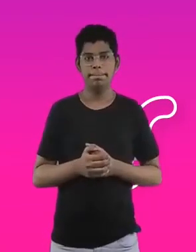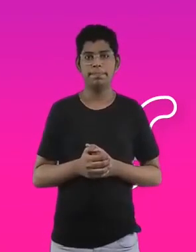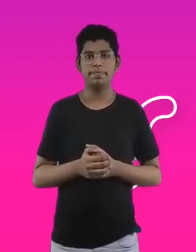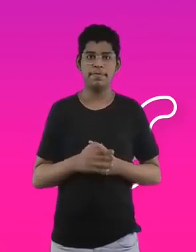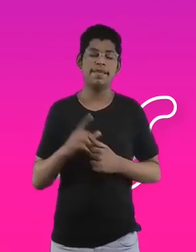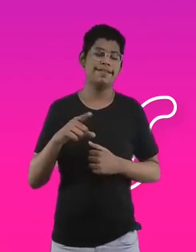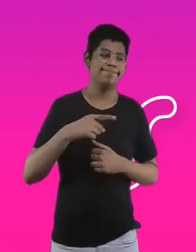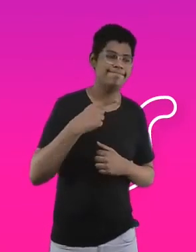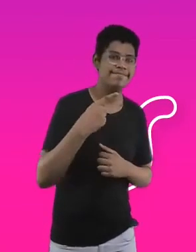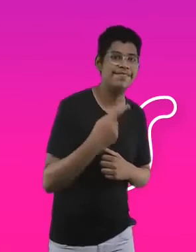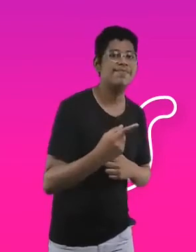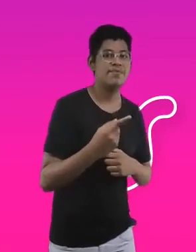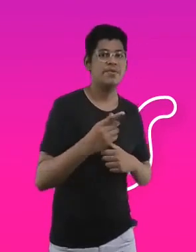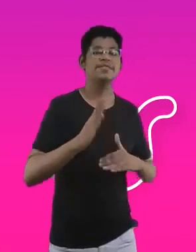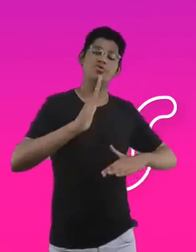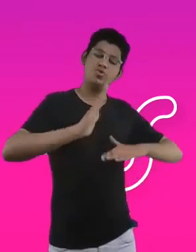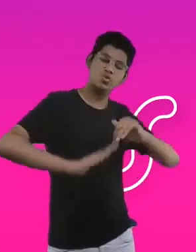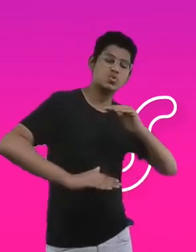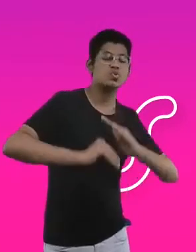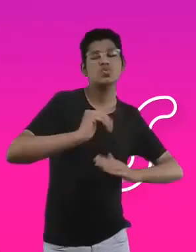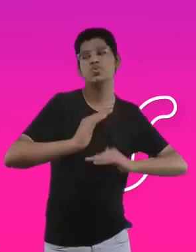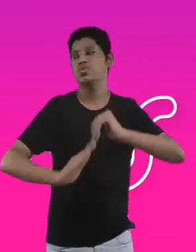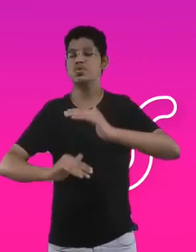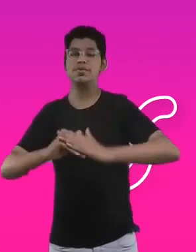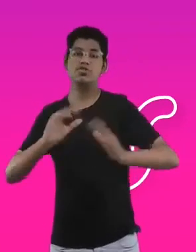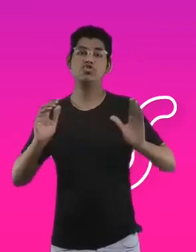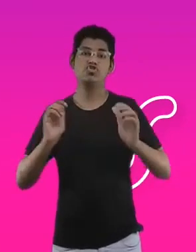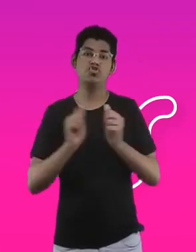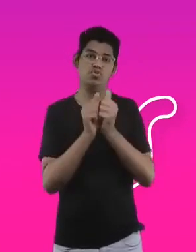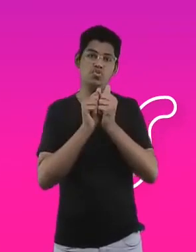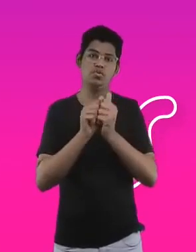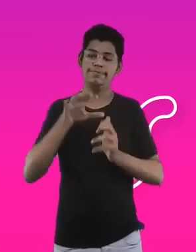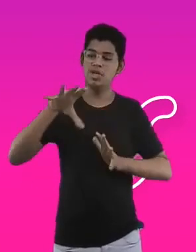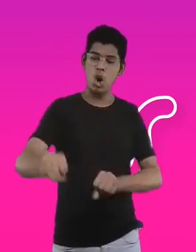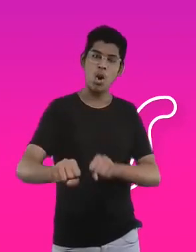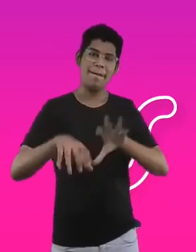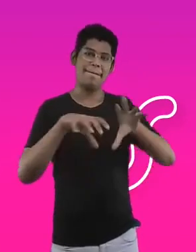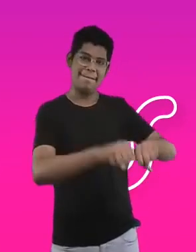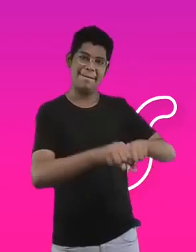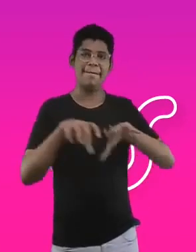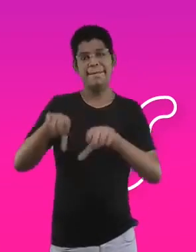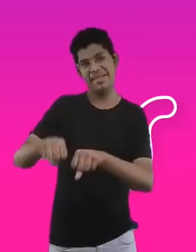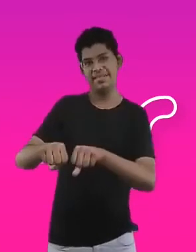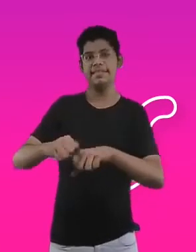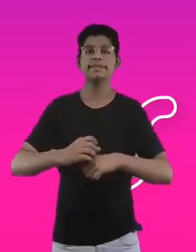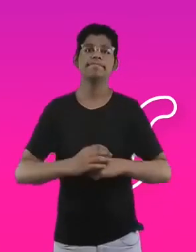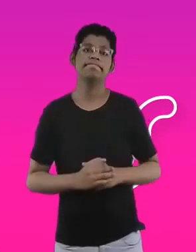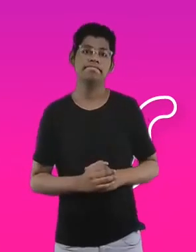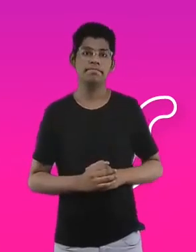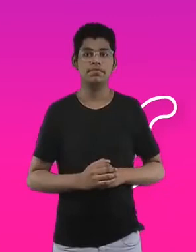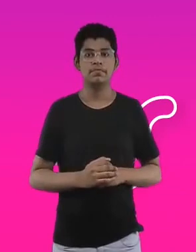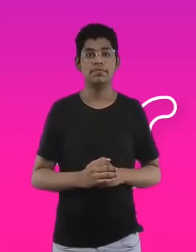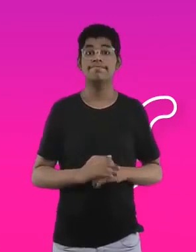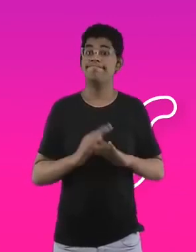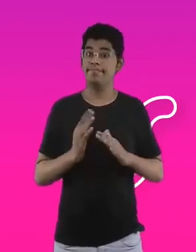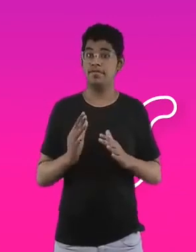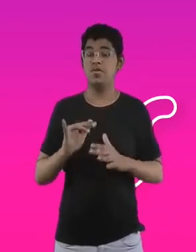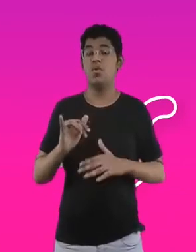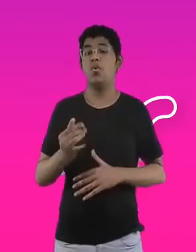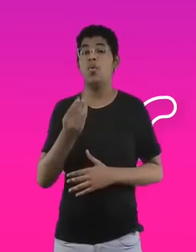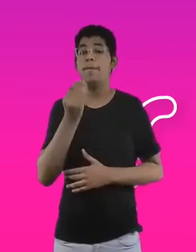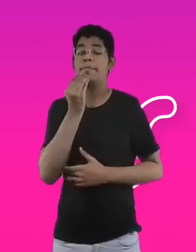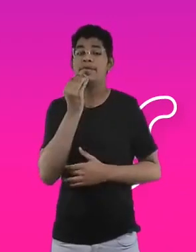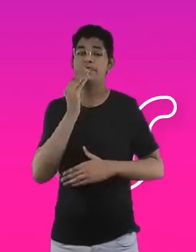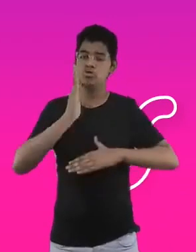harmonizar, construir e ir ocupando espaços. Mas então, para mim, é muito mais a oportunidade que nós temos de construir espaços